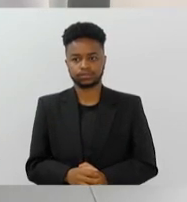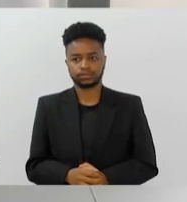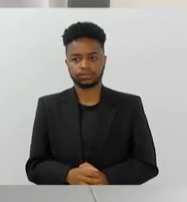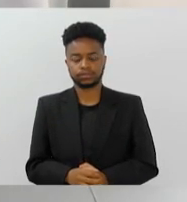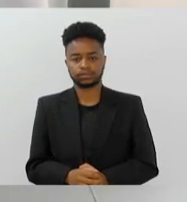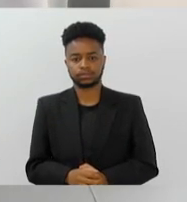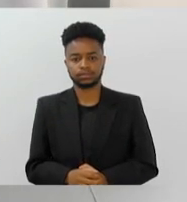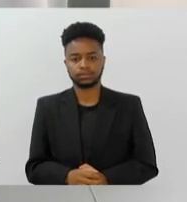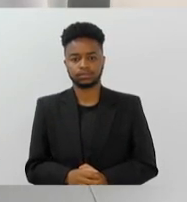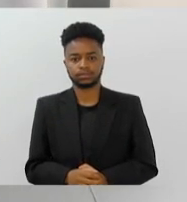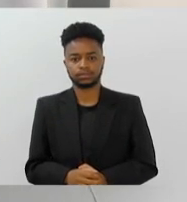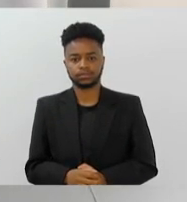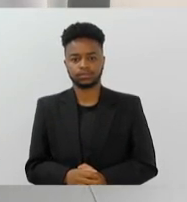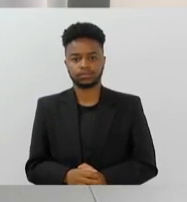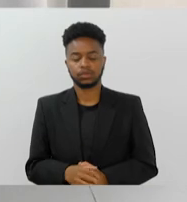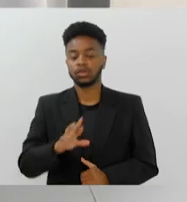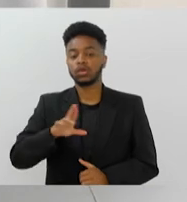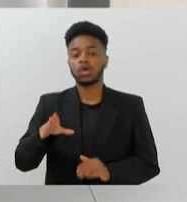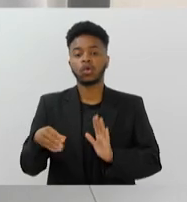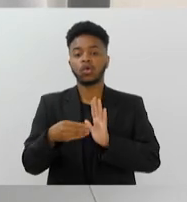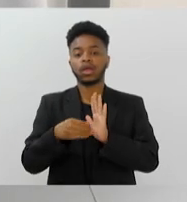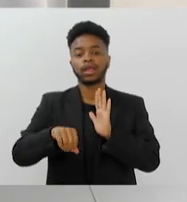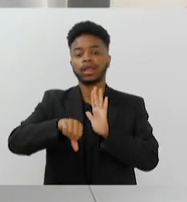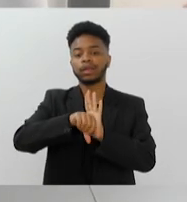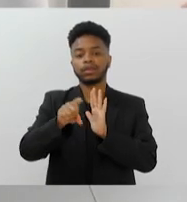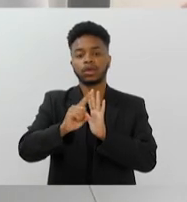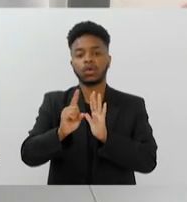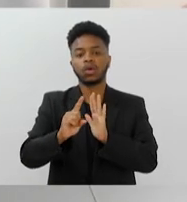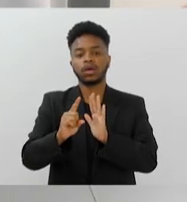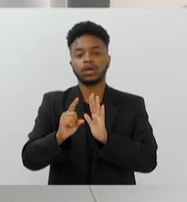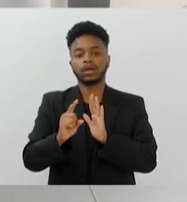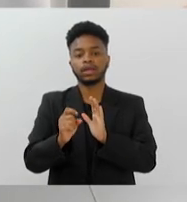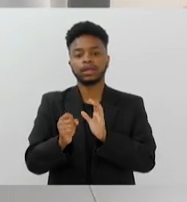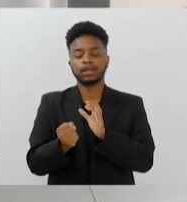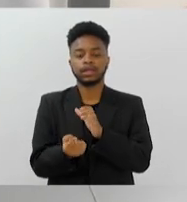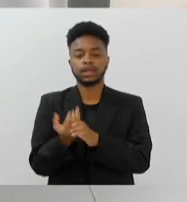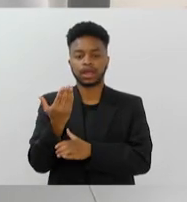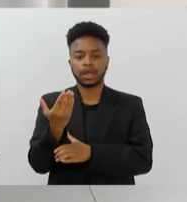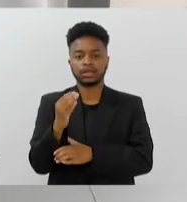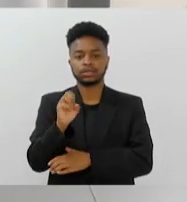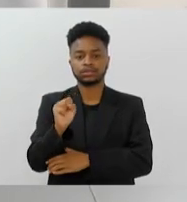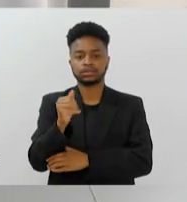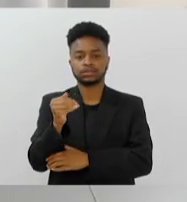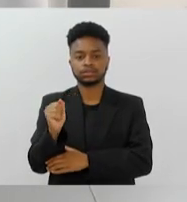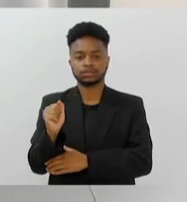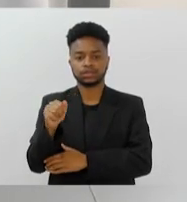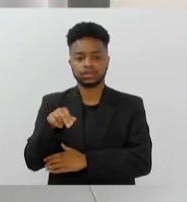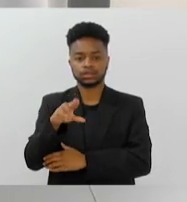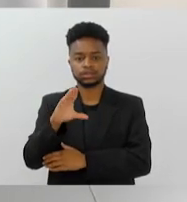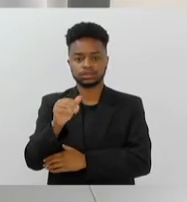vez de para criminalizar, para emitir sanção administrativa.